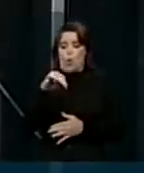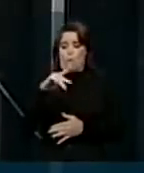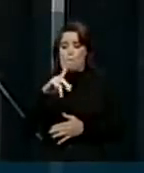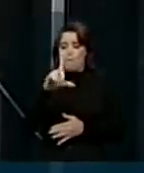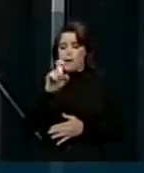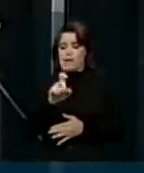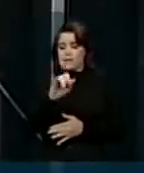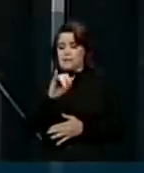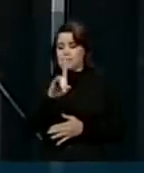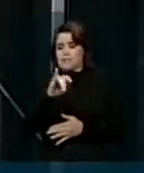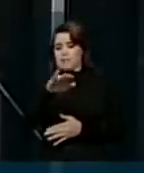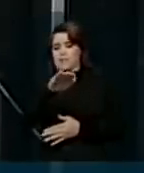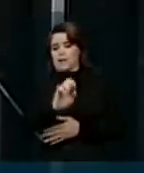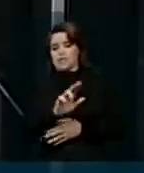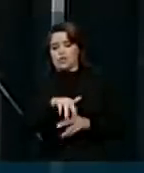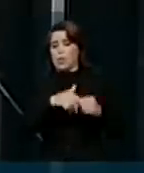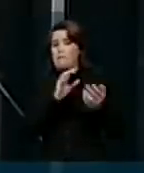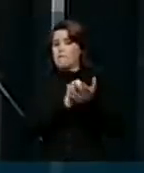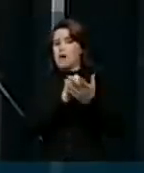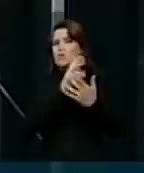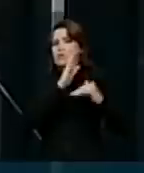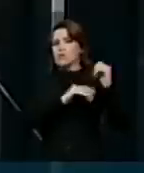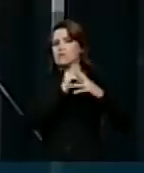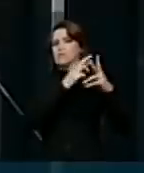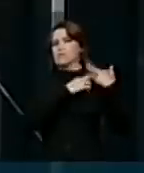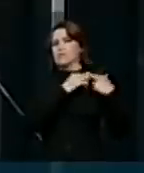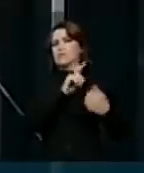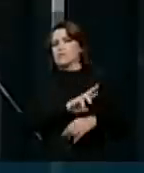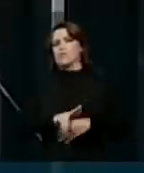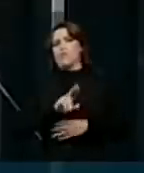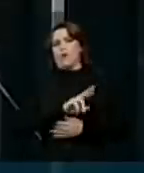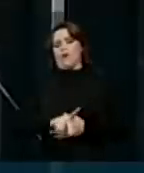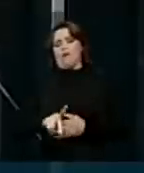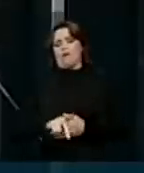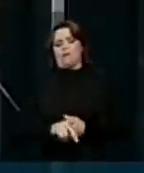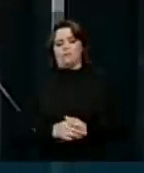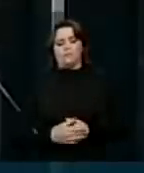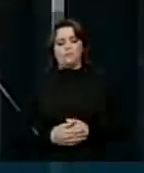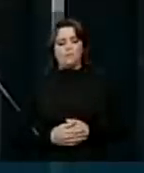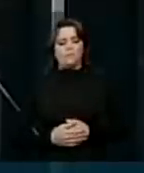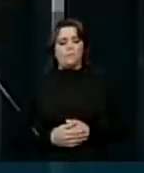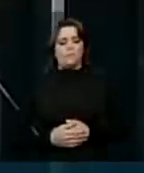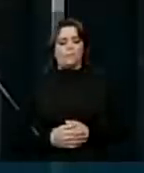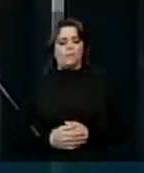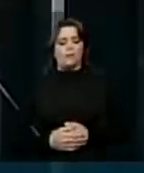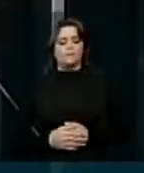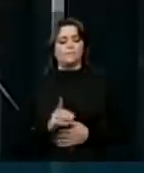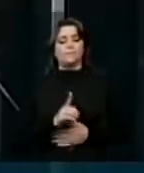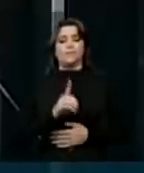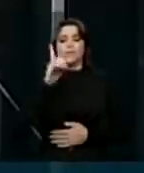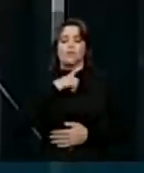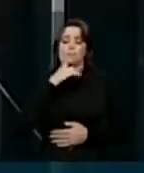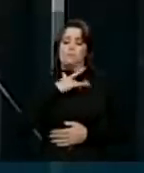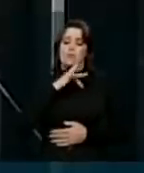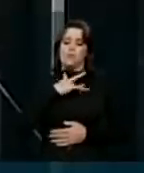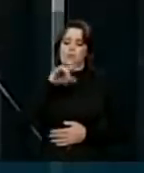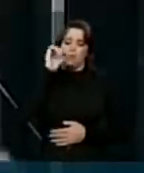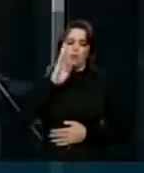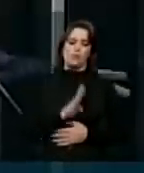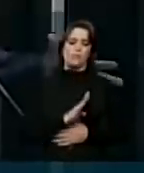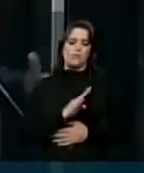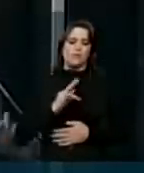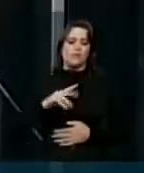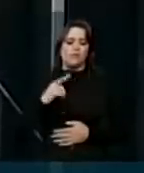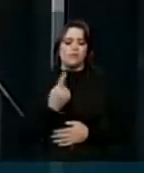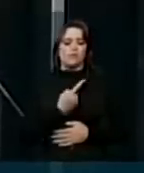da inapetência desta casa, deste parlamento. Que Deus tenha misericórdia do Brasil,